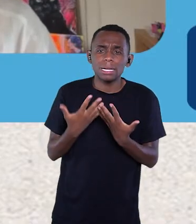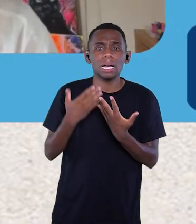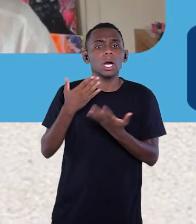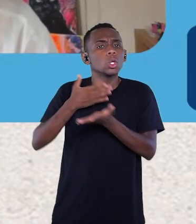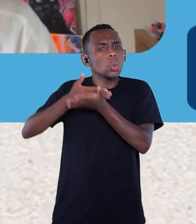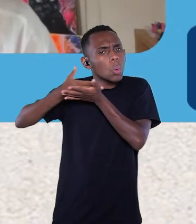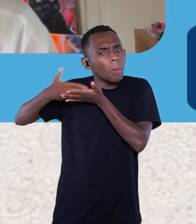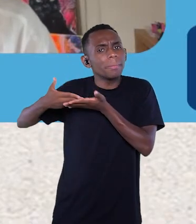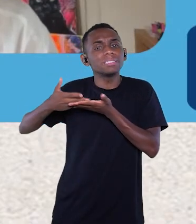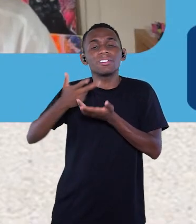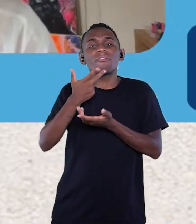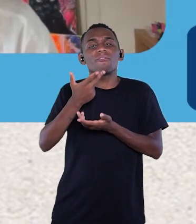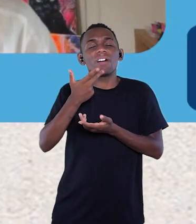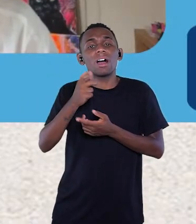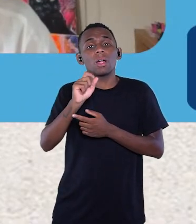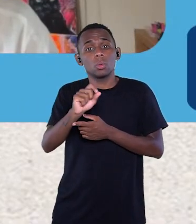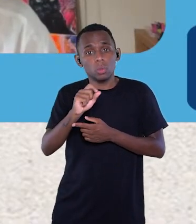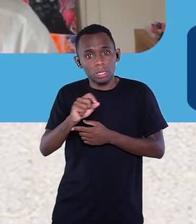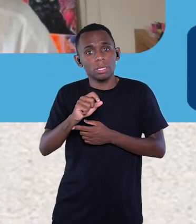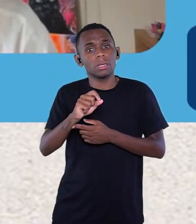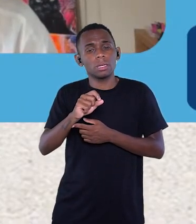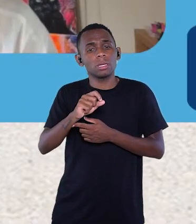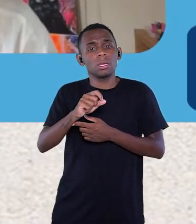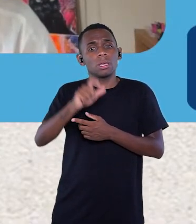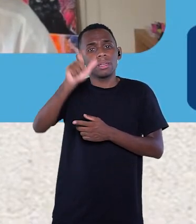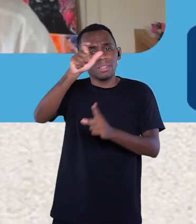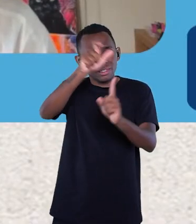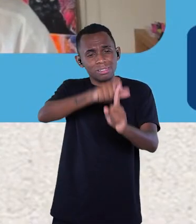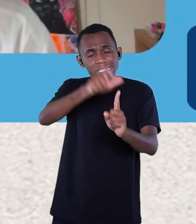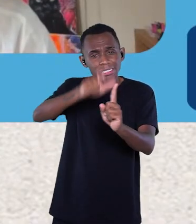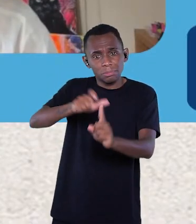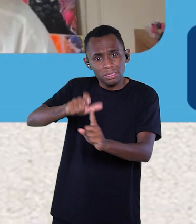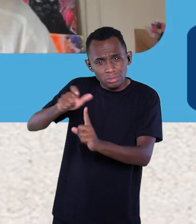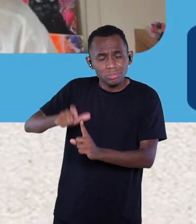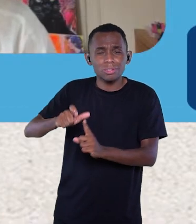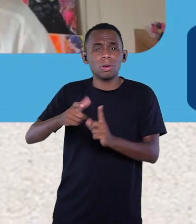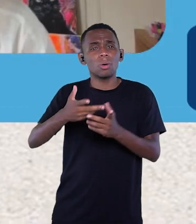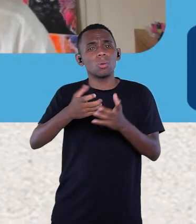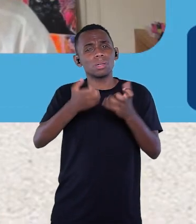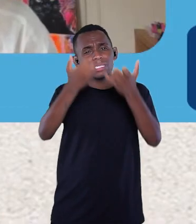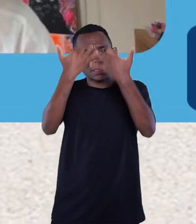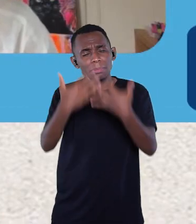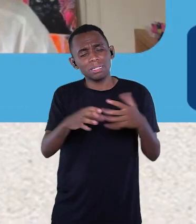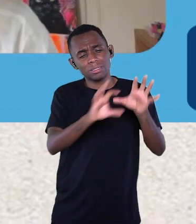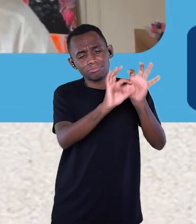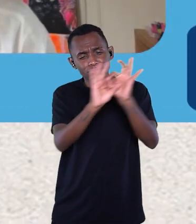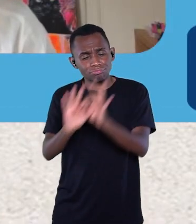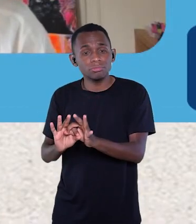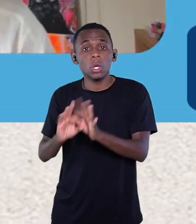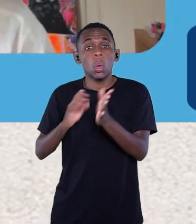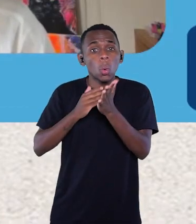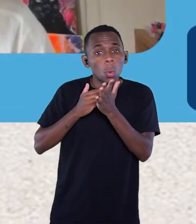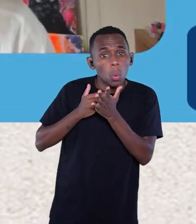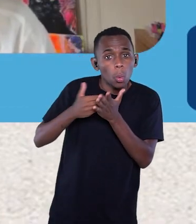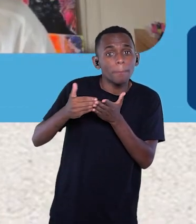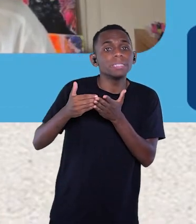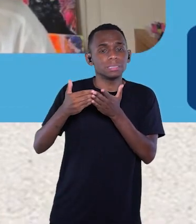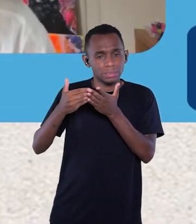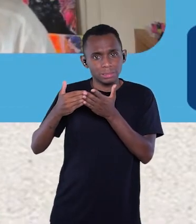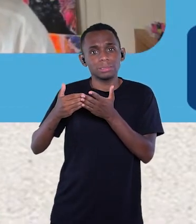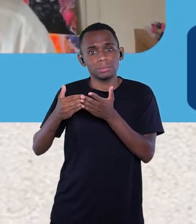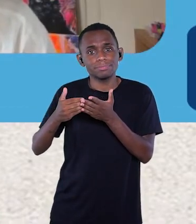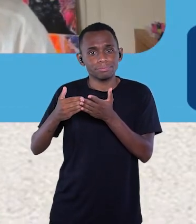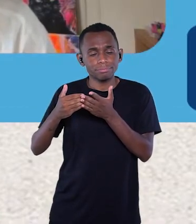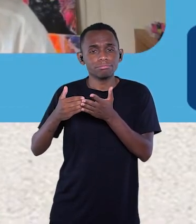você fala quem é a Safo de Lebos, né? Dá uma contextualizada assim, a partir do início, o fio que